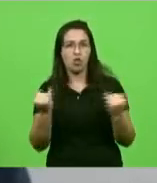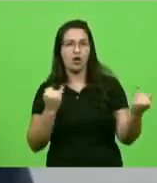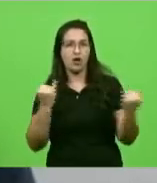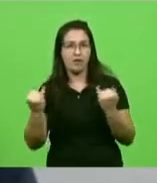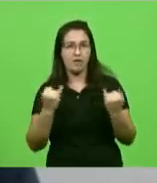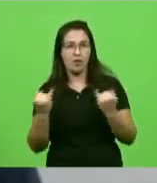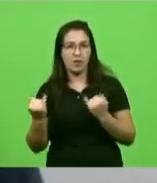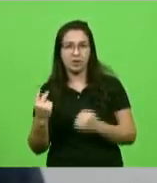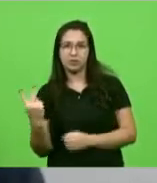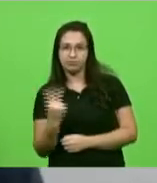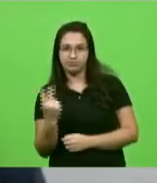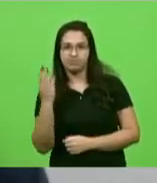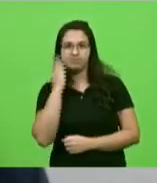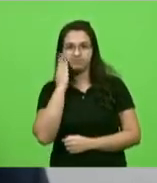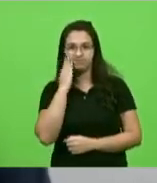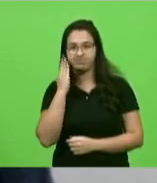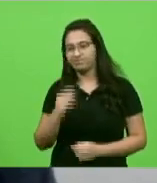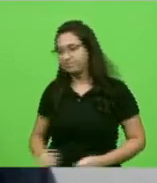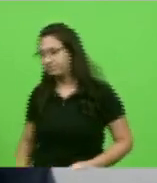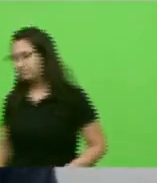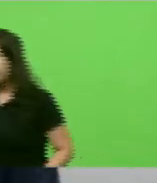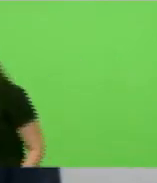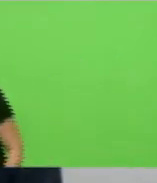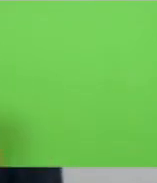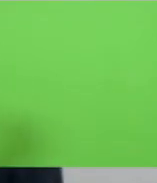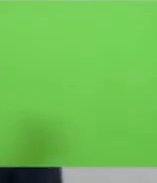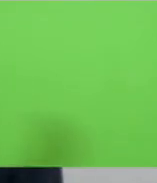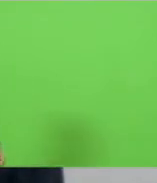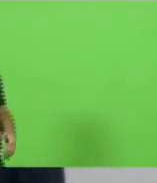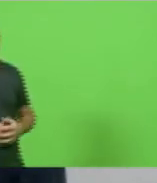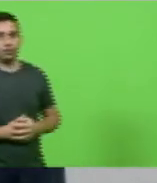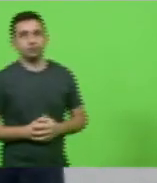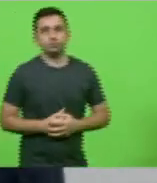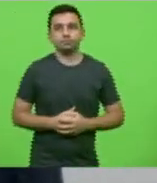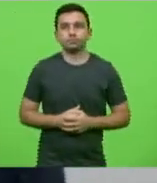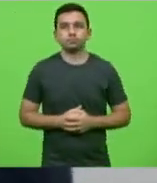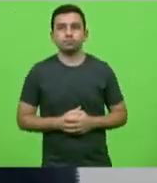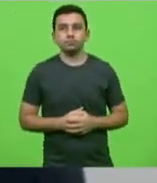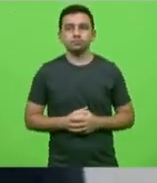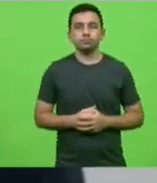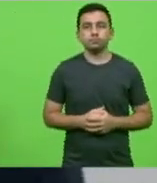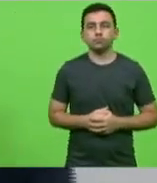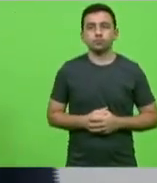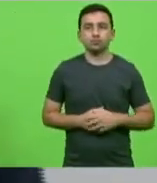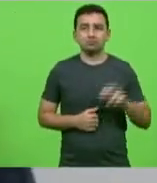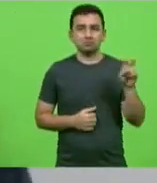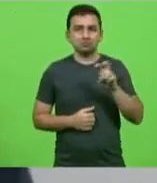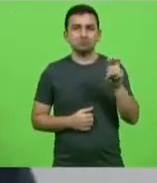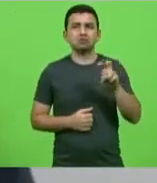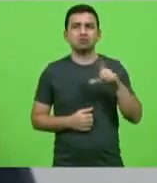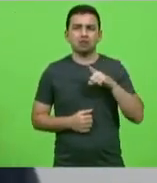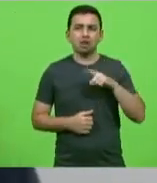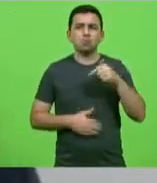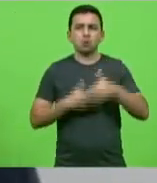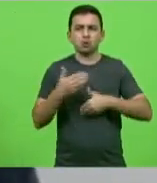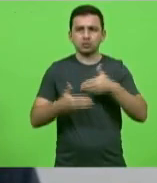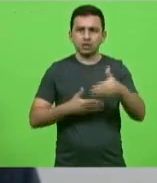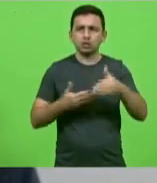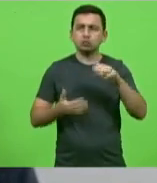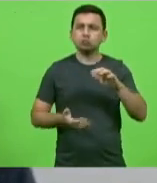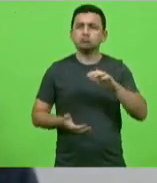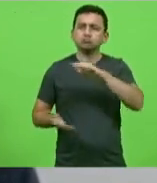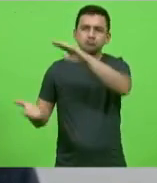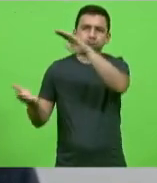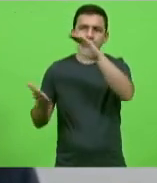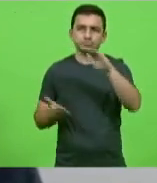ele. A quinta, diz sua excelência que nós temos um processo de importação. Vale aqui